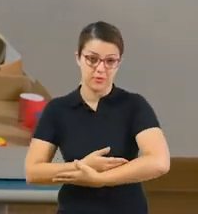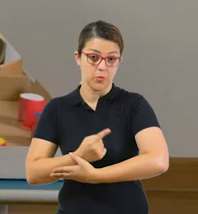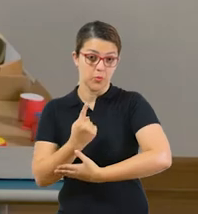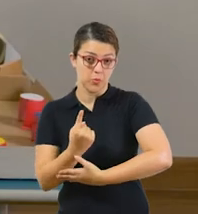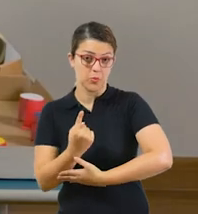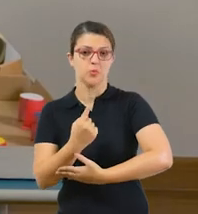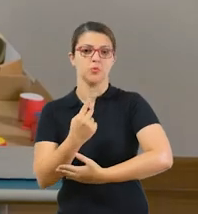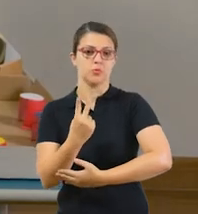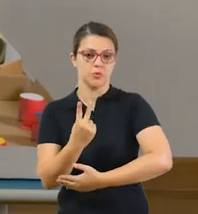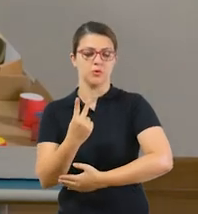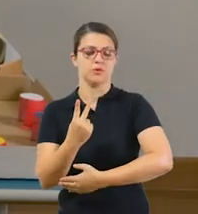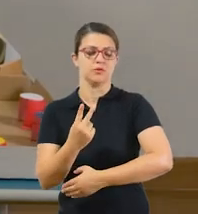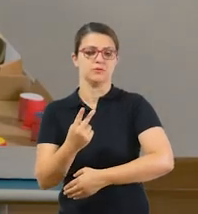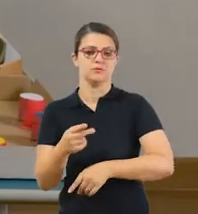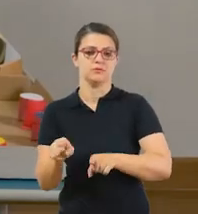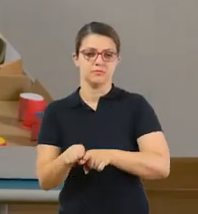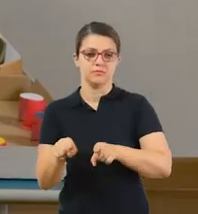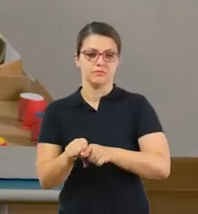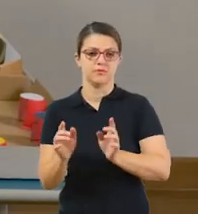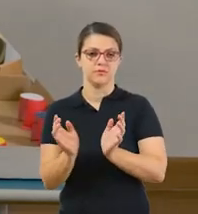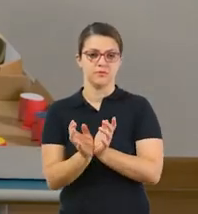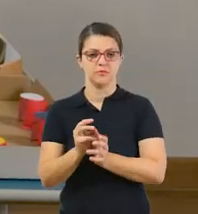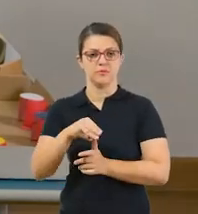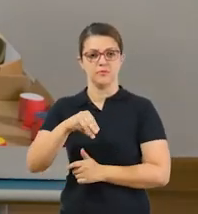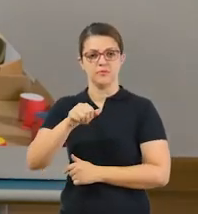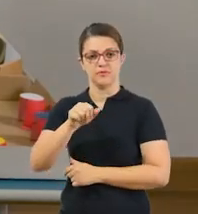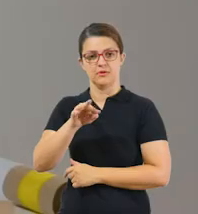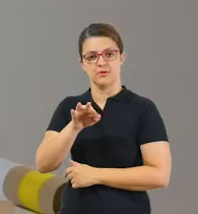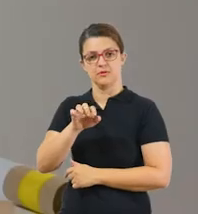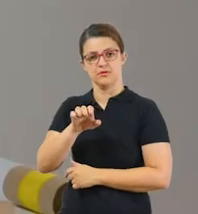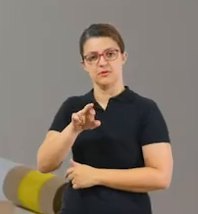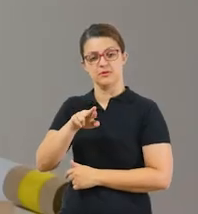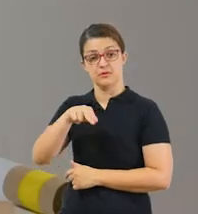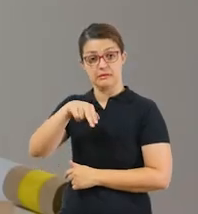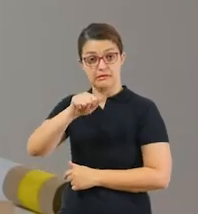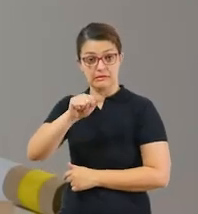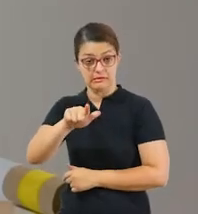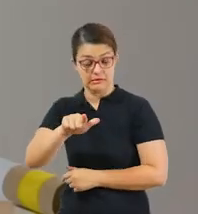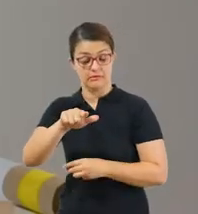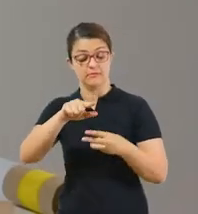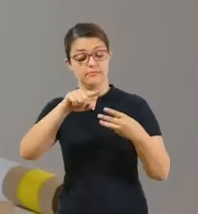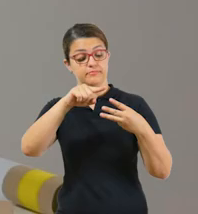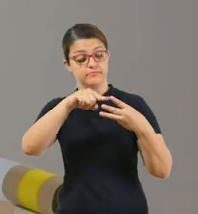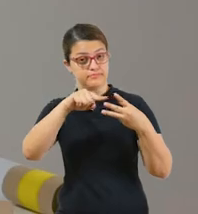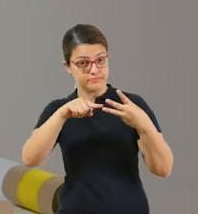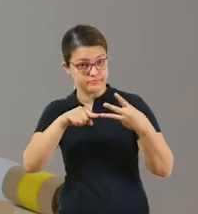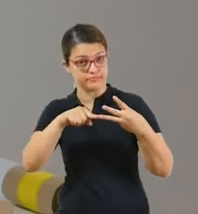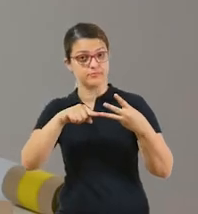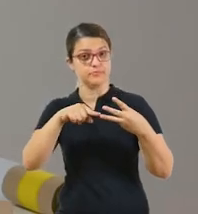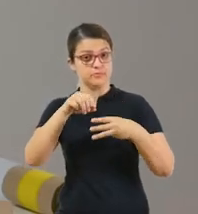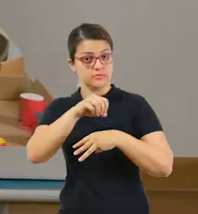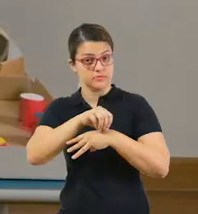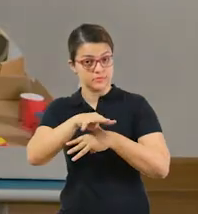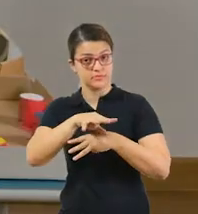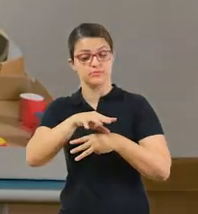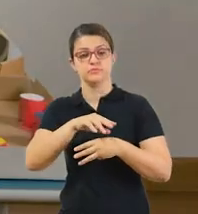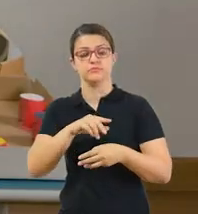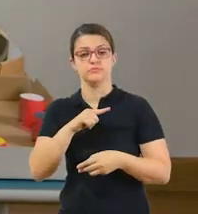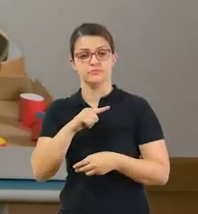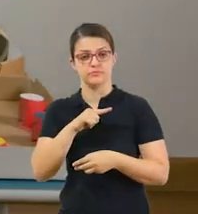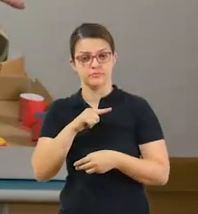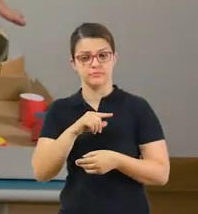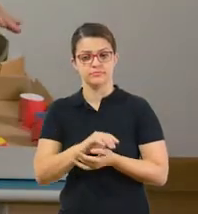2 e maternal. Então, hoje a gente tem mais três propostas para mostrar para vocês e realizarem com seus filhos em casa. A